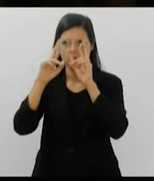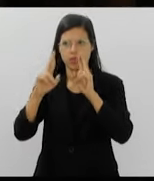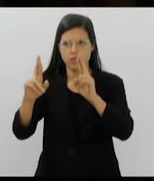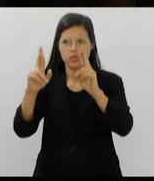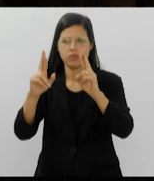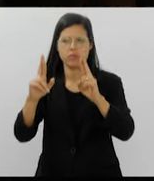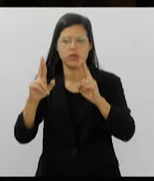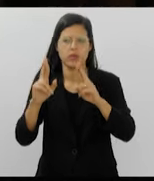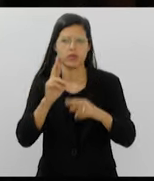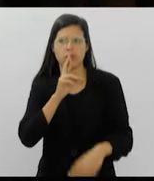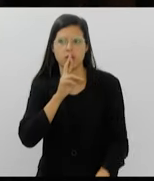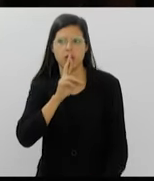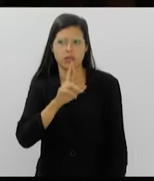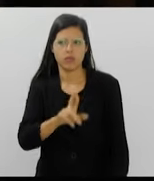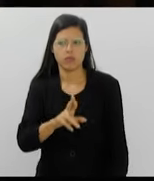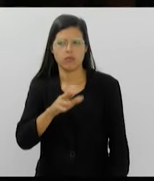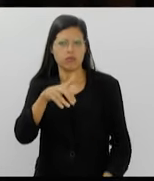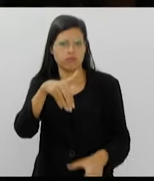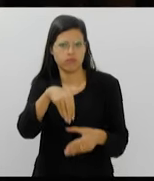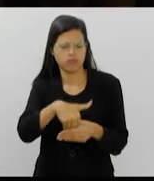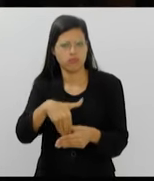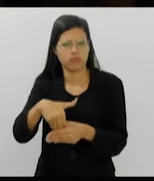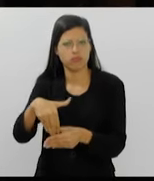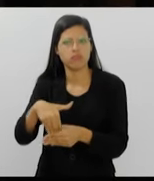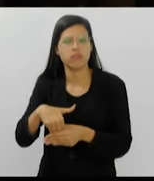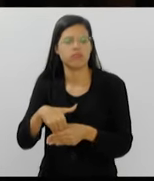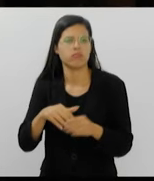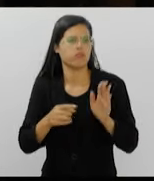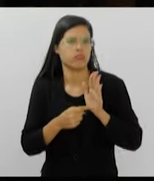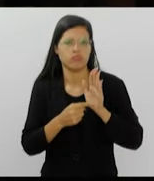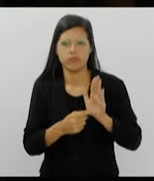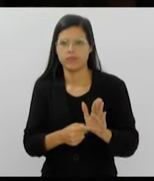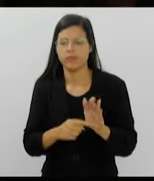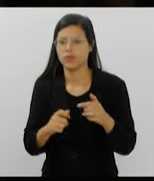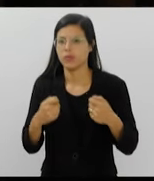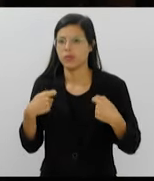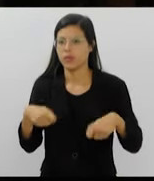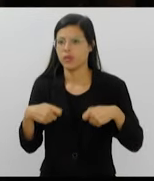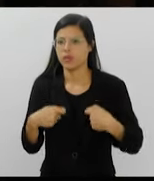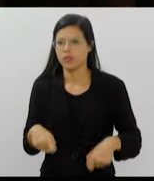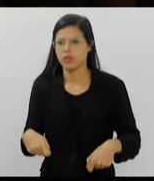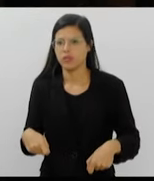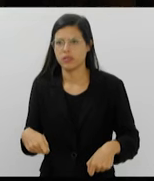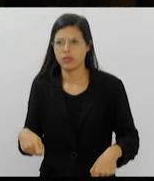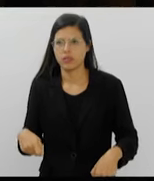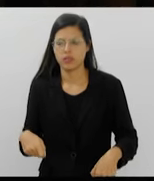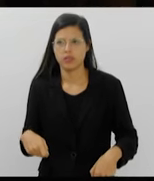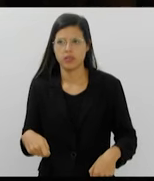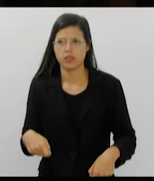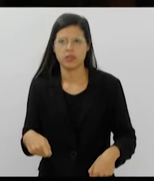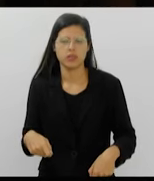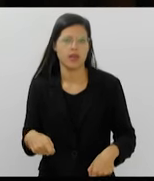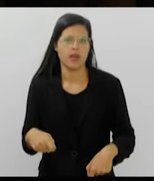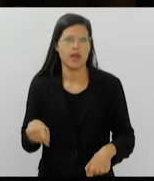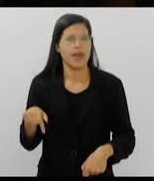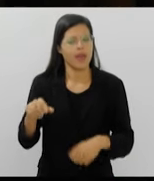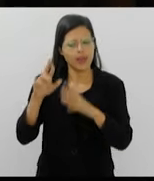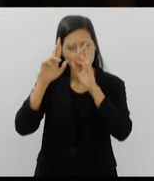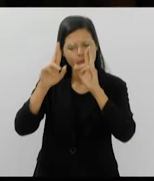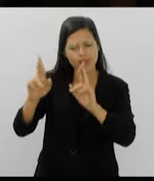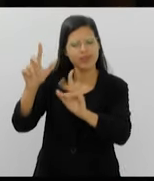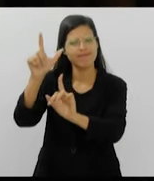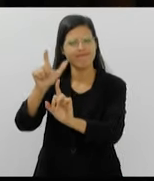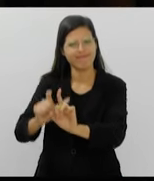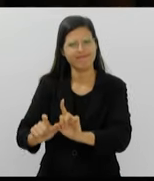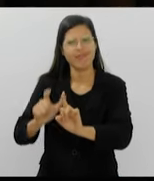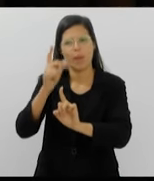das urnas, de que é necessário que não se bata abaixo da linha da cintura, mas